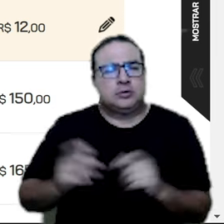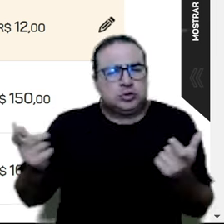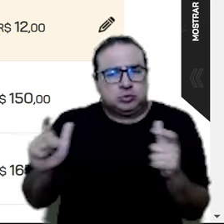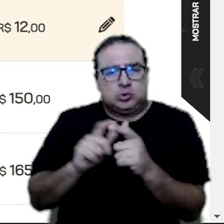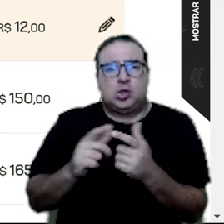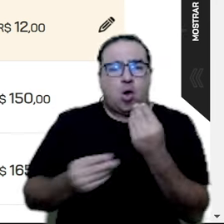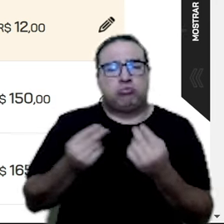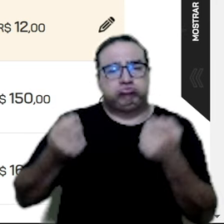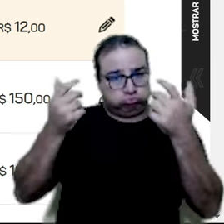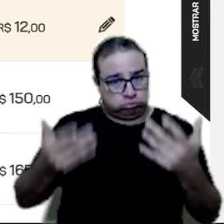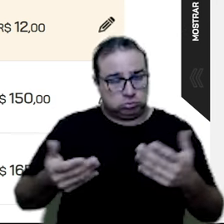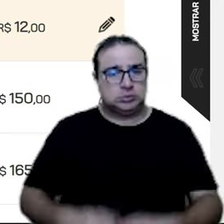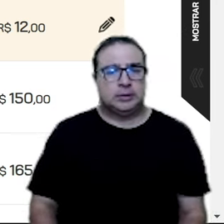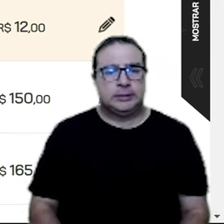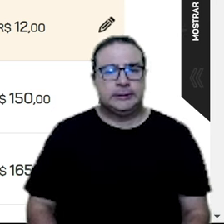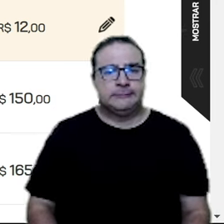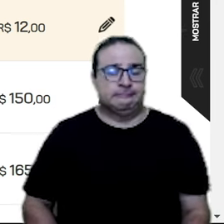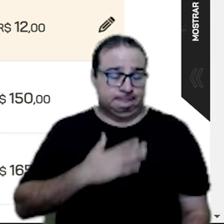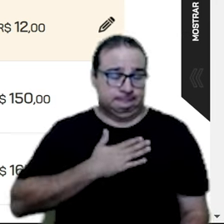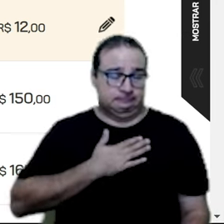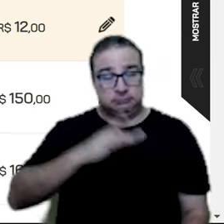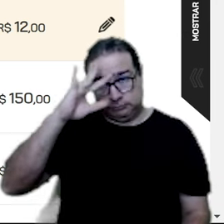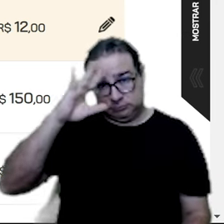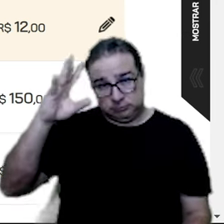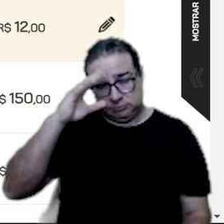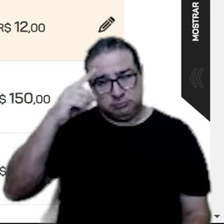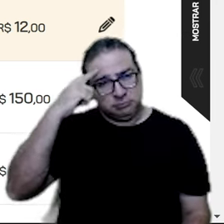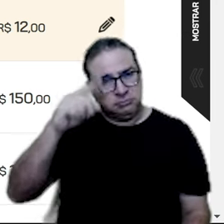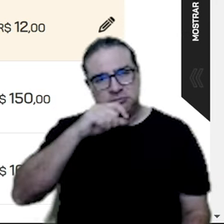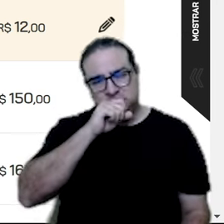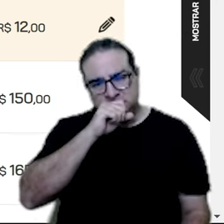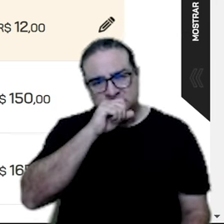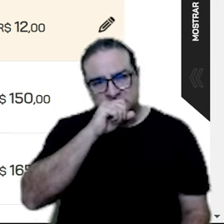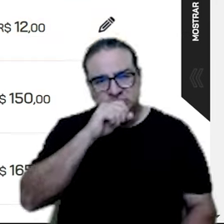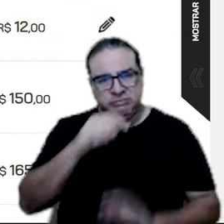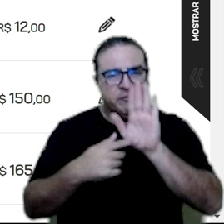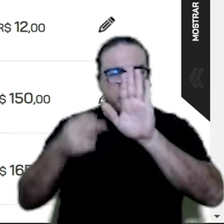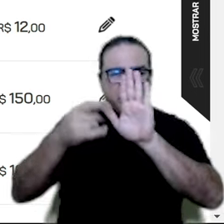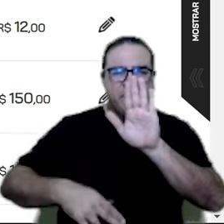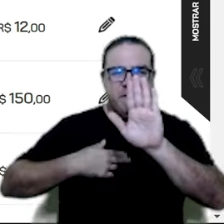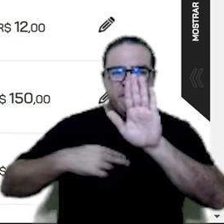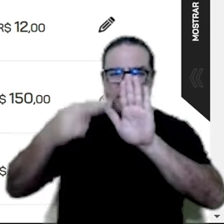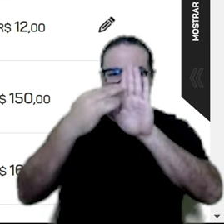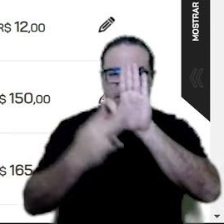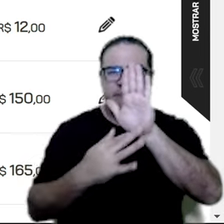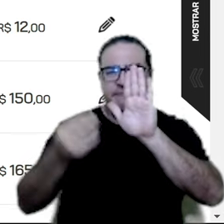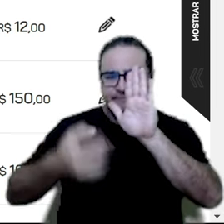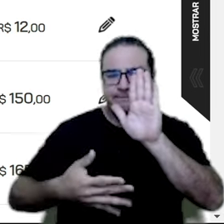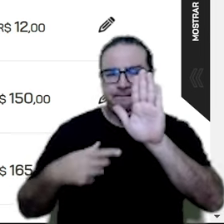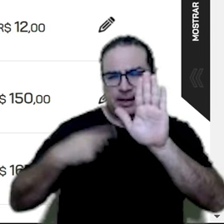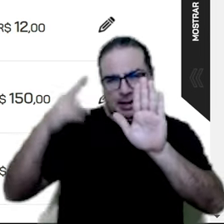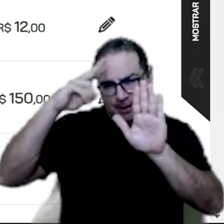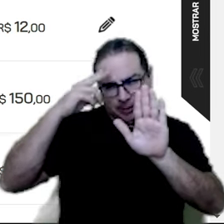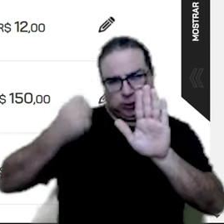mitigar isso de algum jeito né pelo menos é o que eu imagino aqui o pensamento deles aqui eu tenho a minha nota lembra